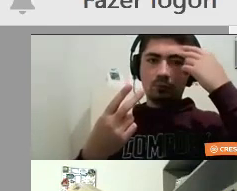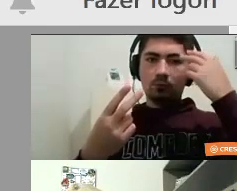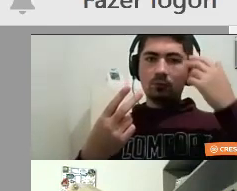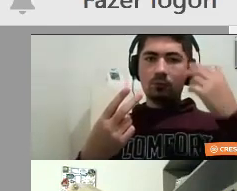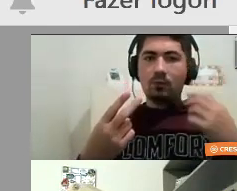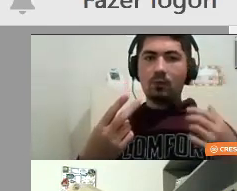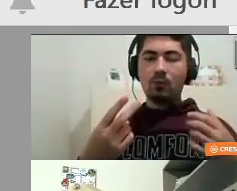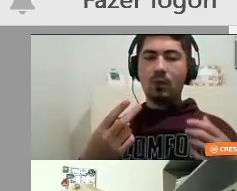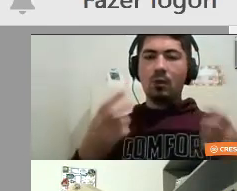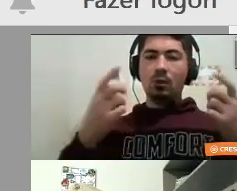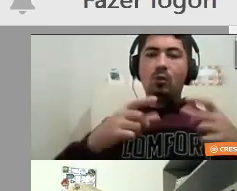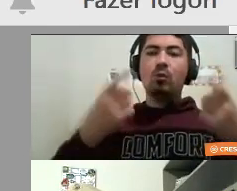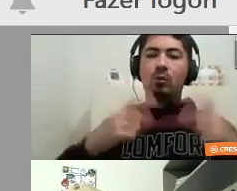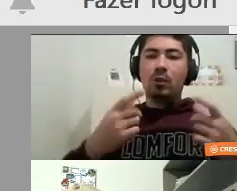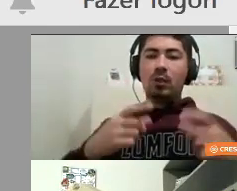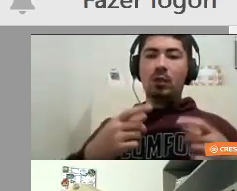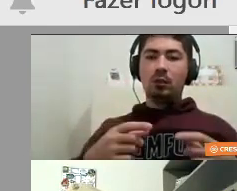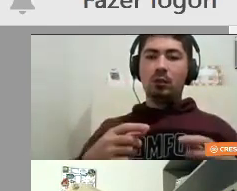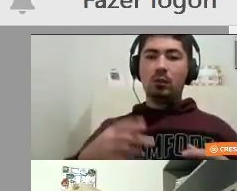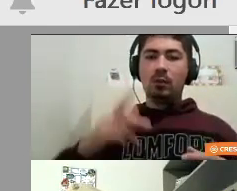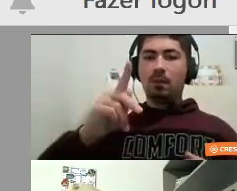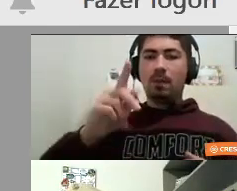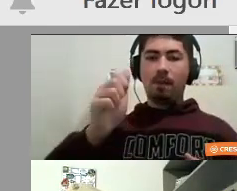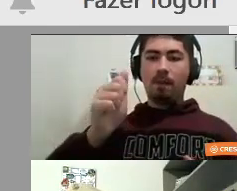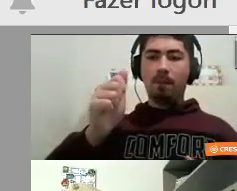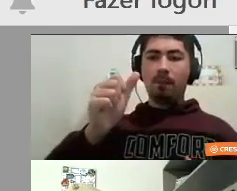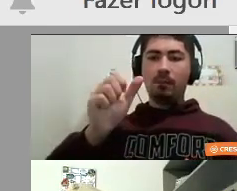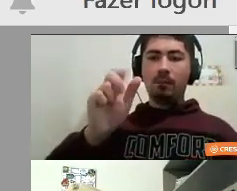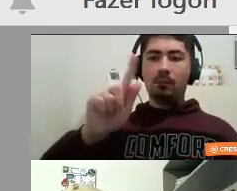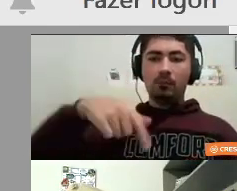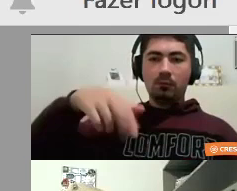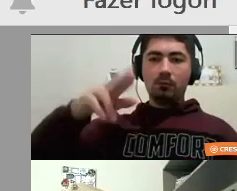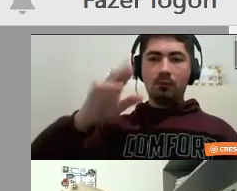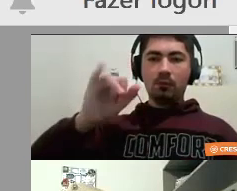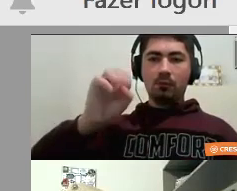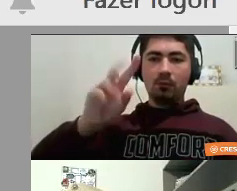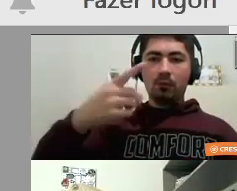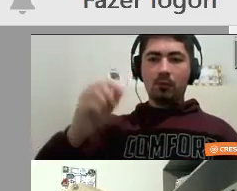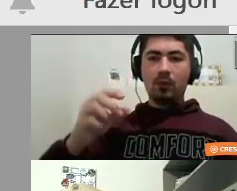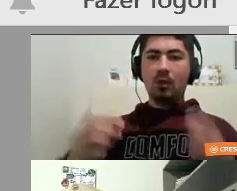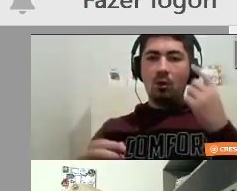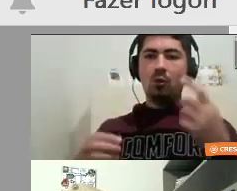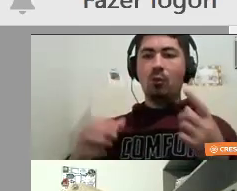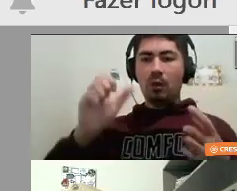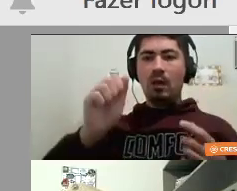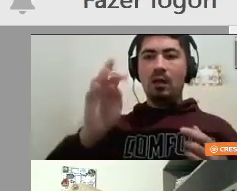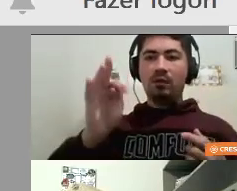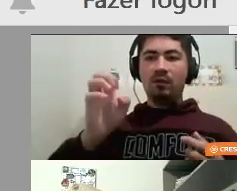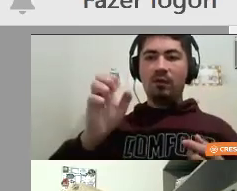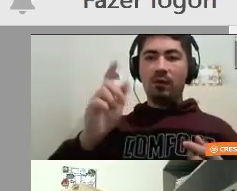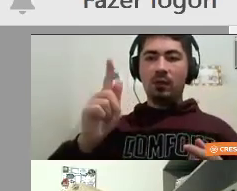selvagem. Um no Paquistão e um em Afeganistão.